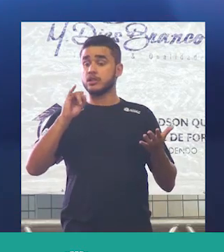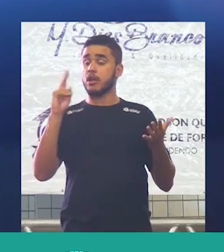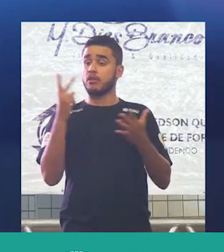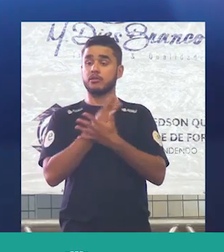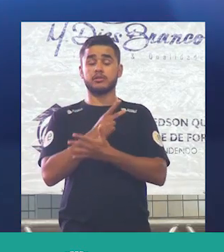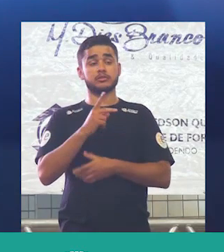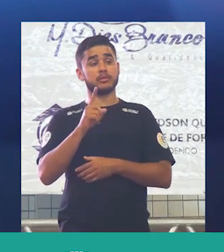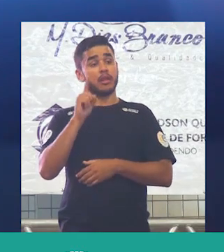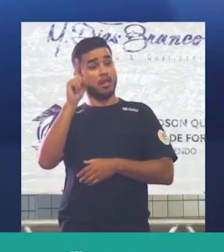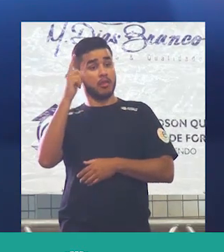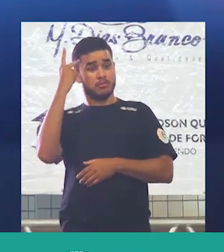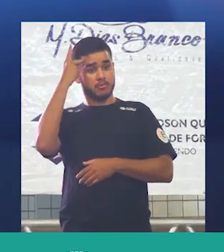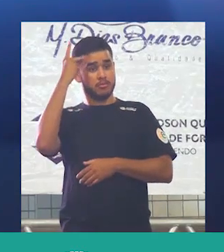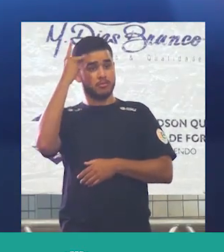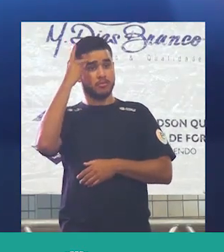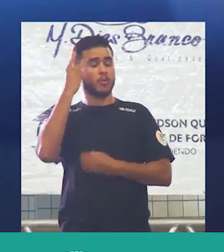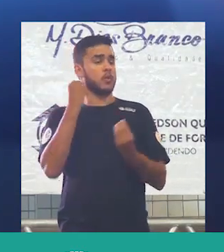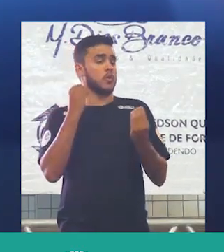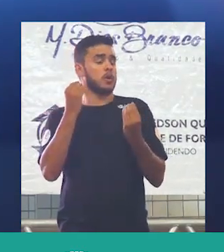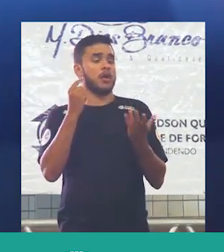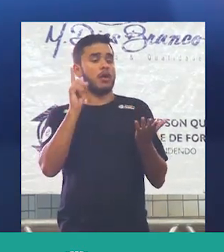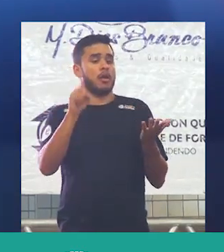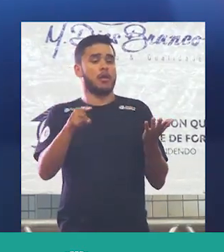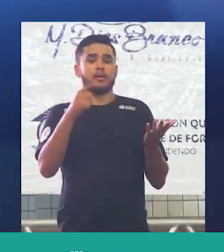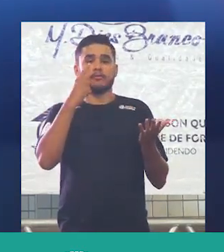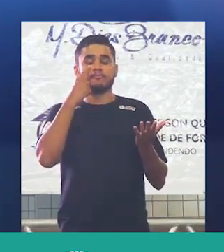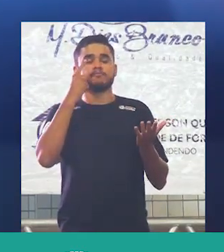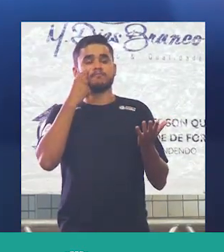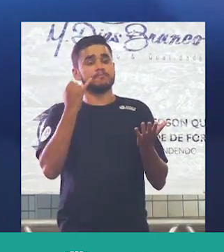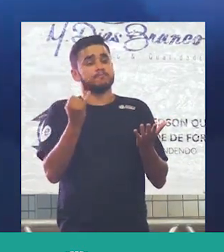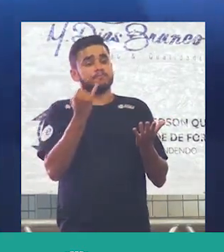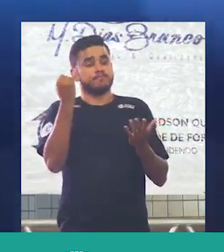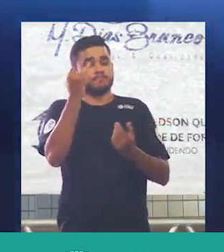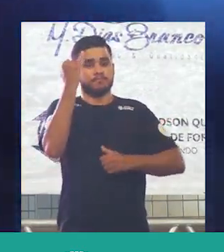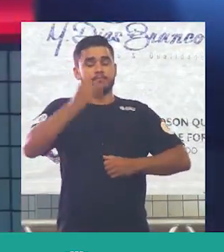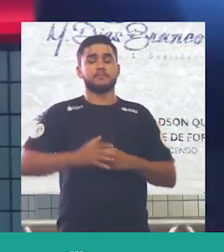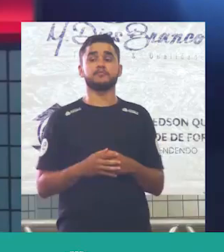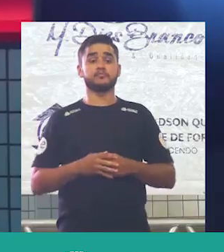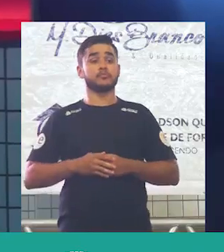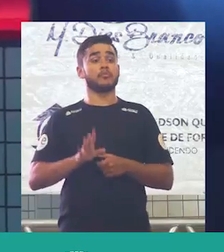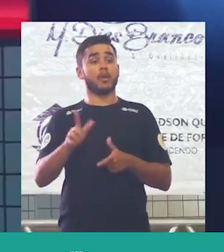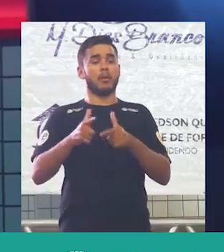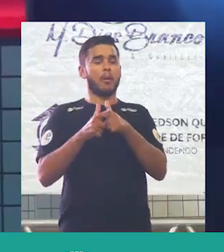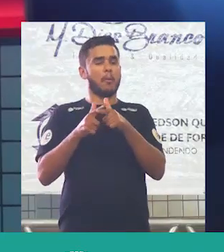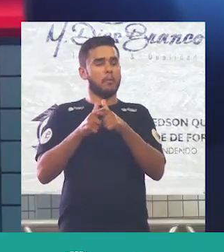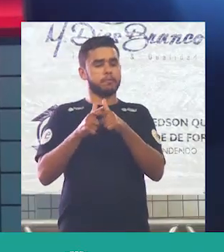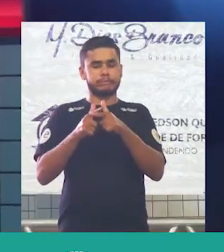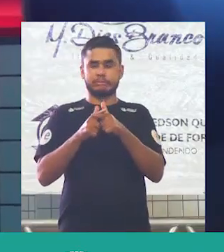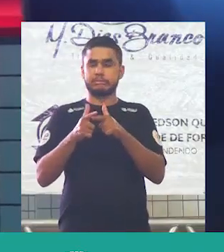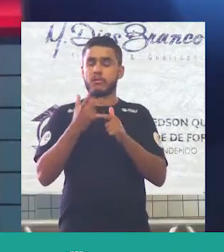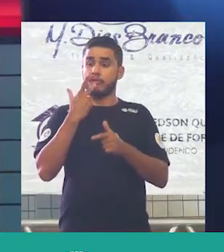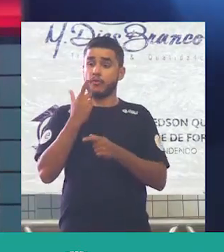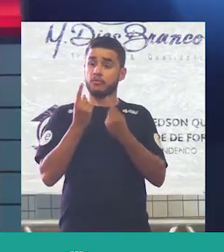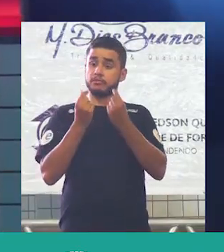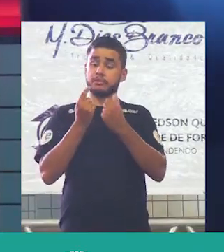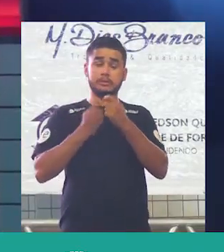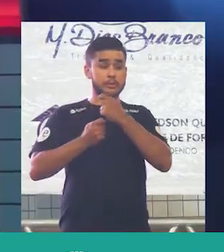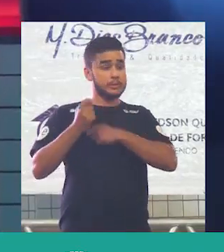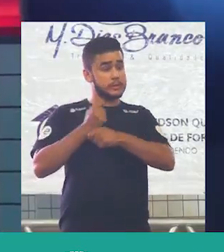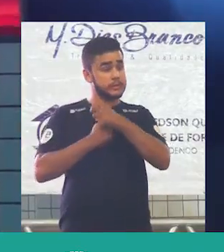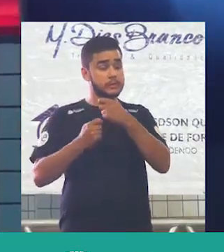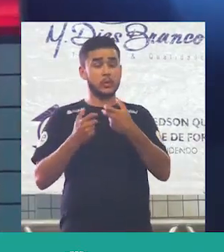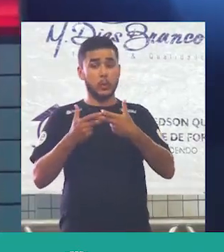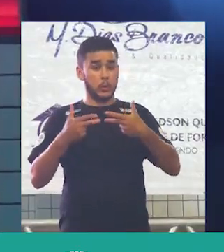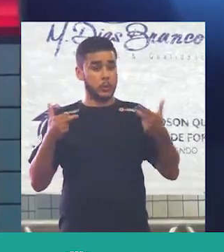São Paulo, desempenharam ao mesmo tempo papel relevante. A crise do escravismo expressava a